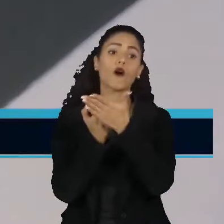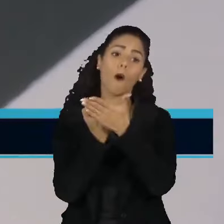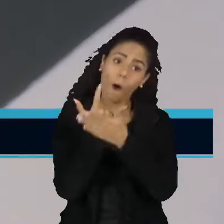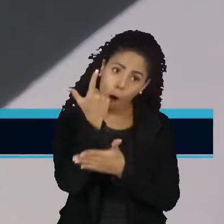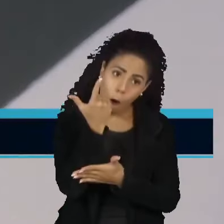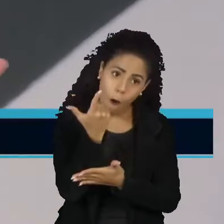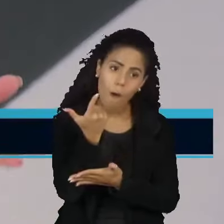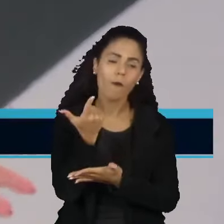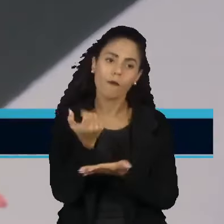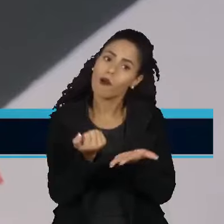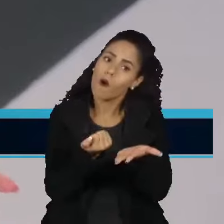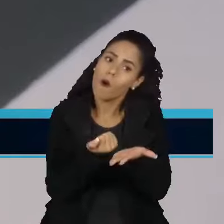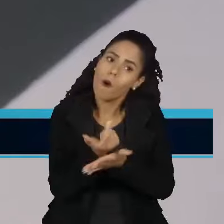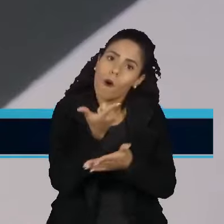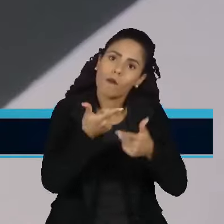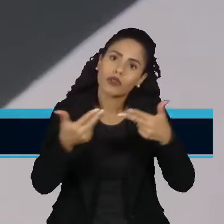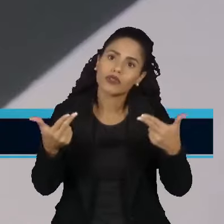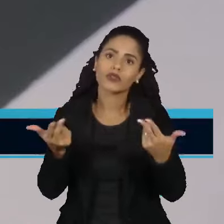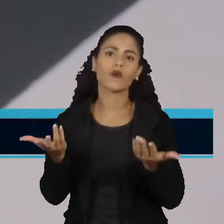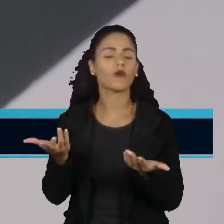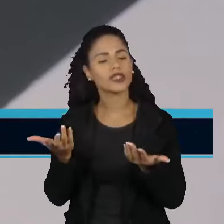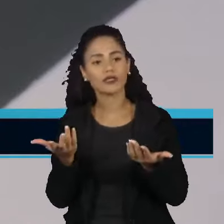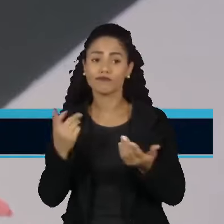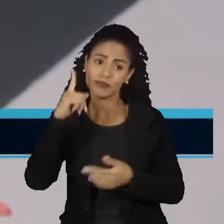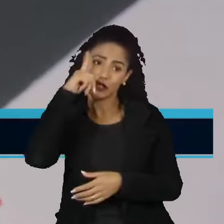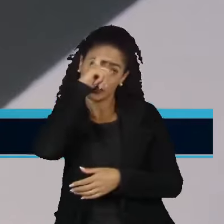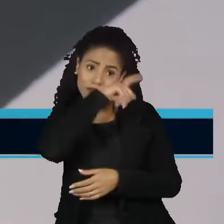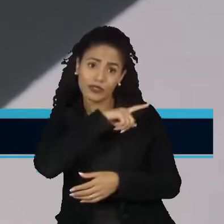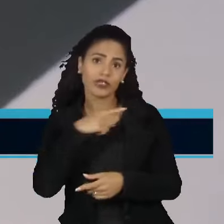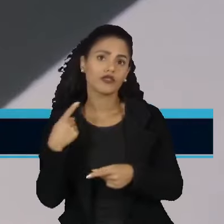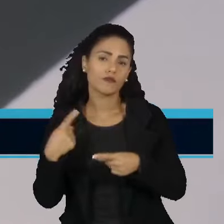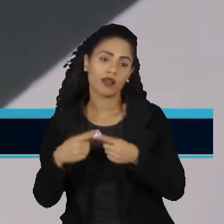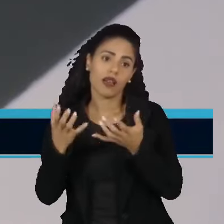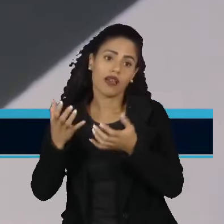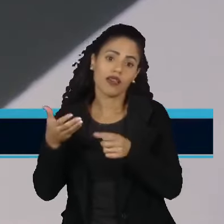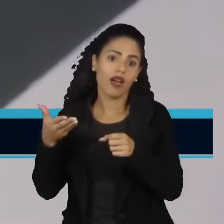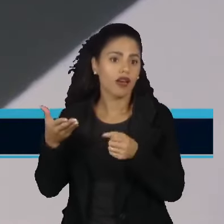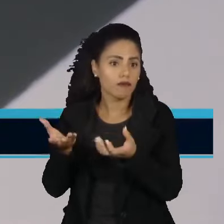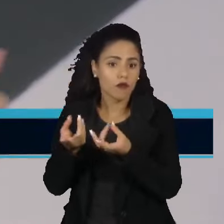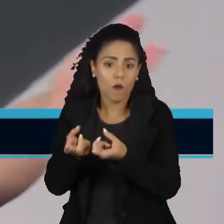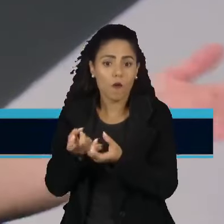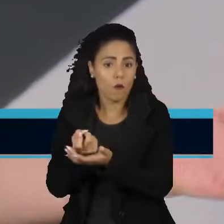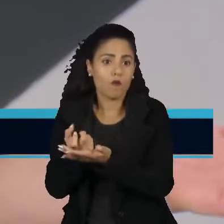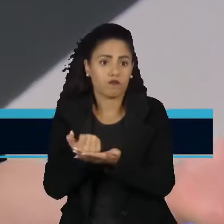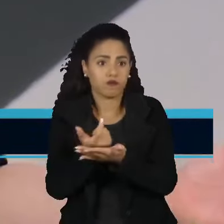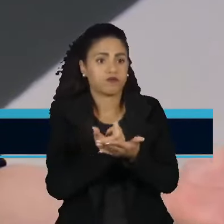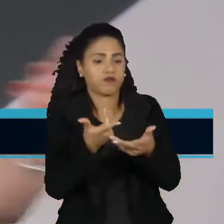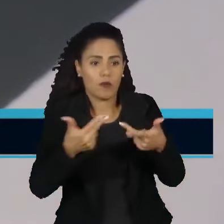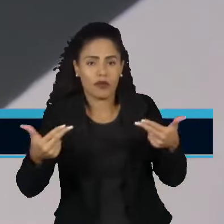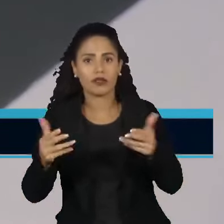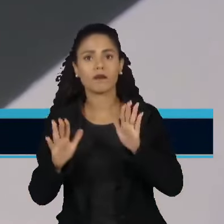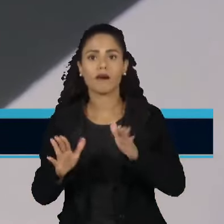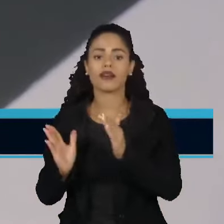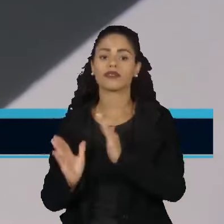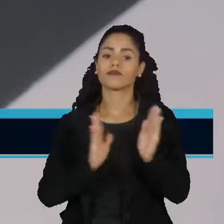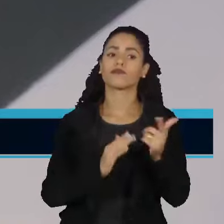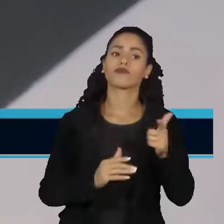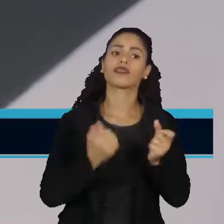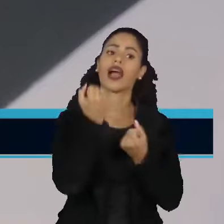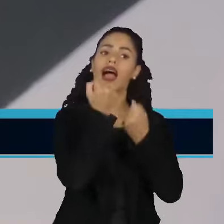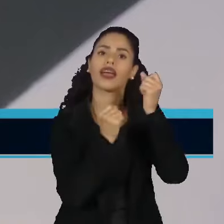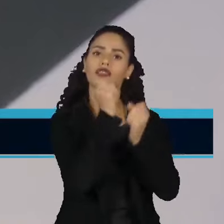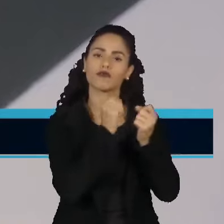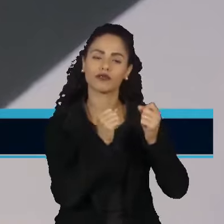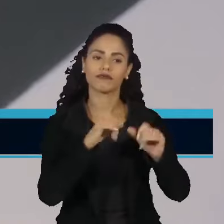não, entre aspas, a inimizade dessa população que quer participar do mercado consumidor. Mas, por outro lado, tem a indústria, que